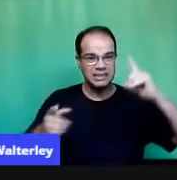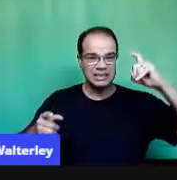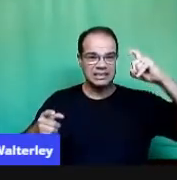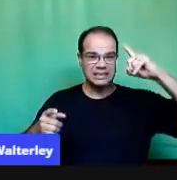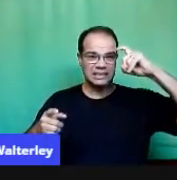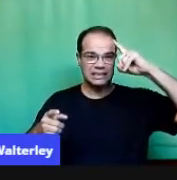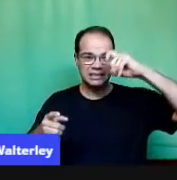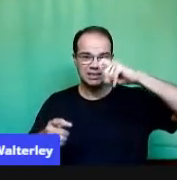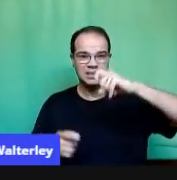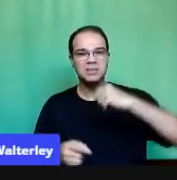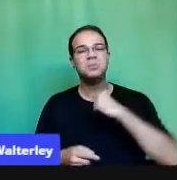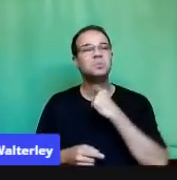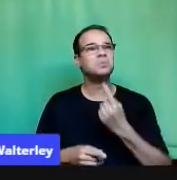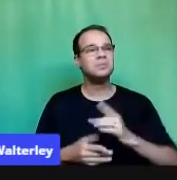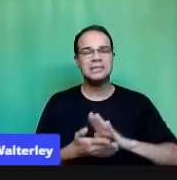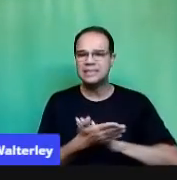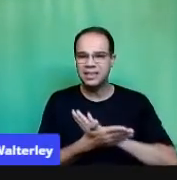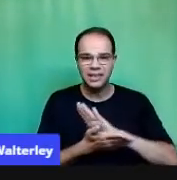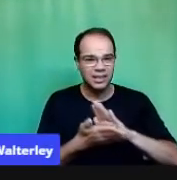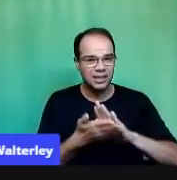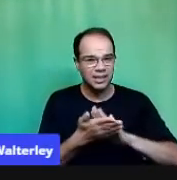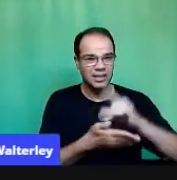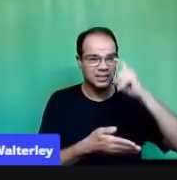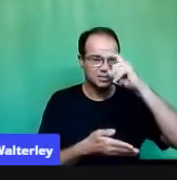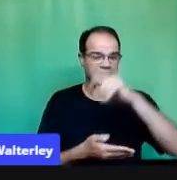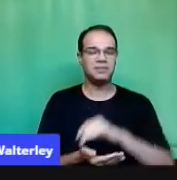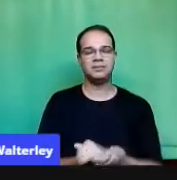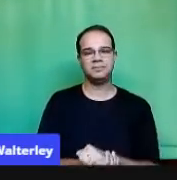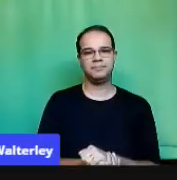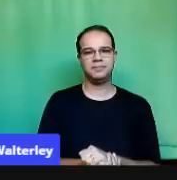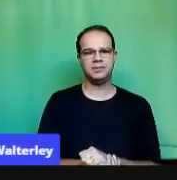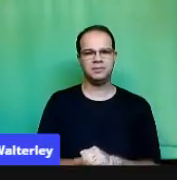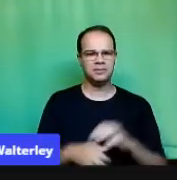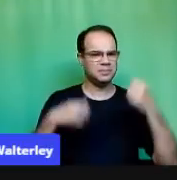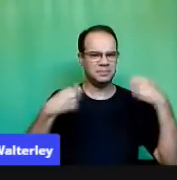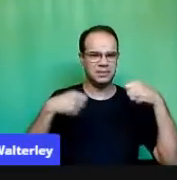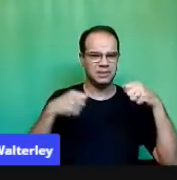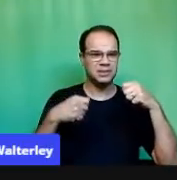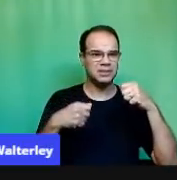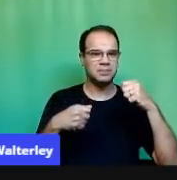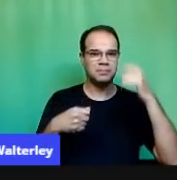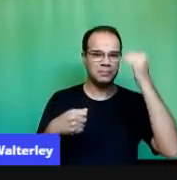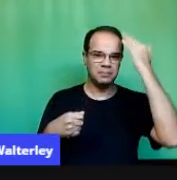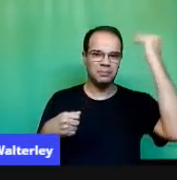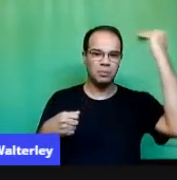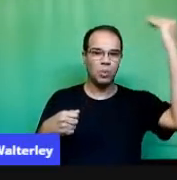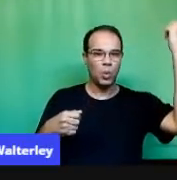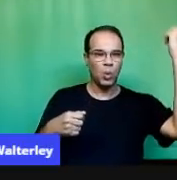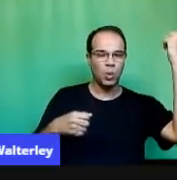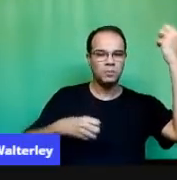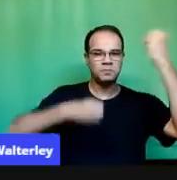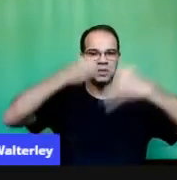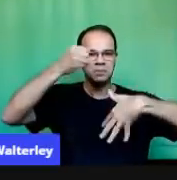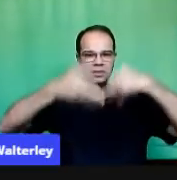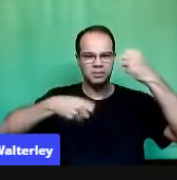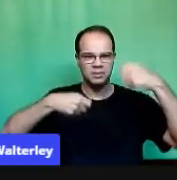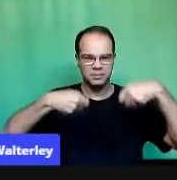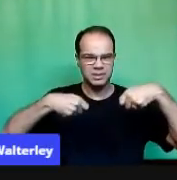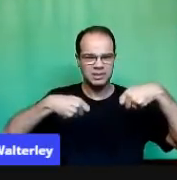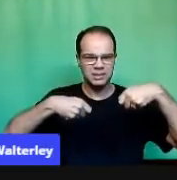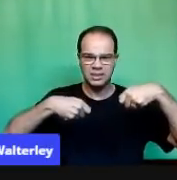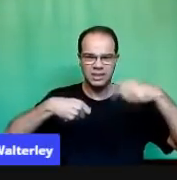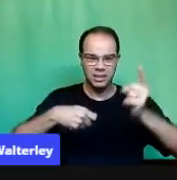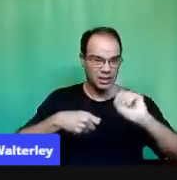balé para bailar. Você não precisa de artistas? Então nos perca de vista,